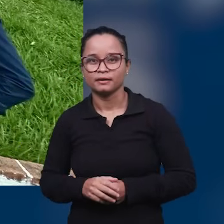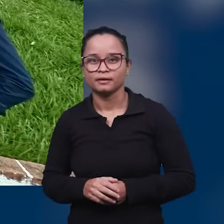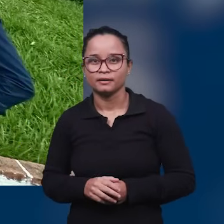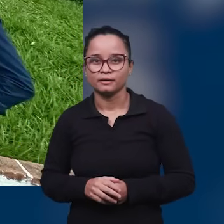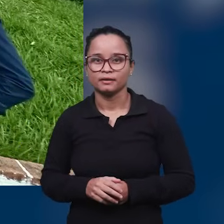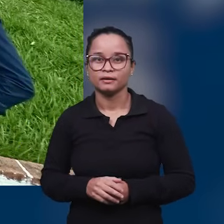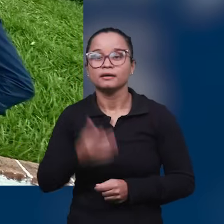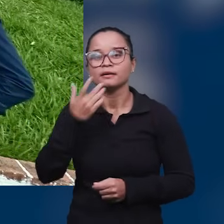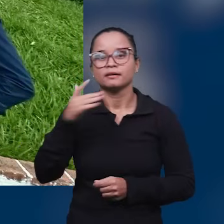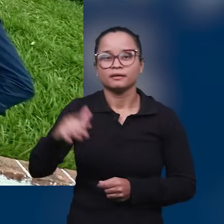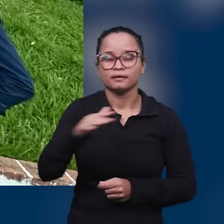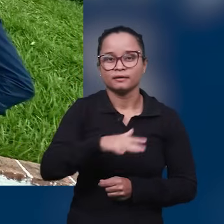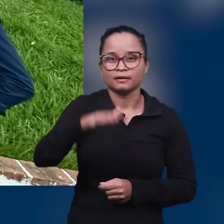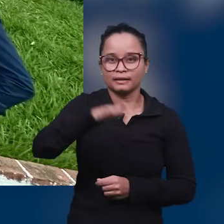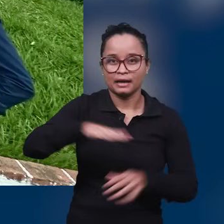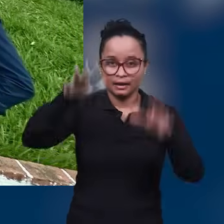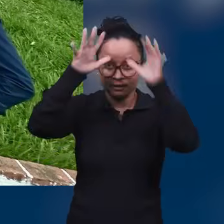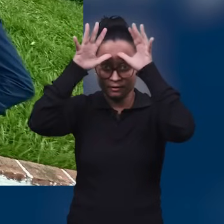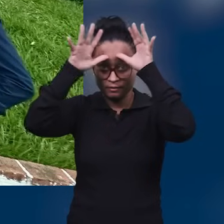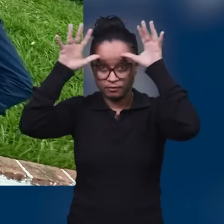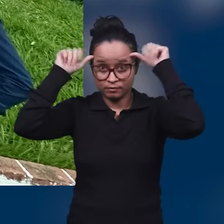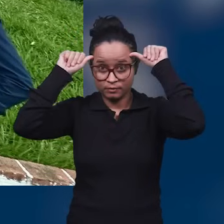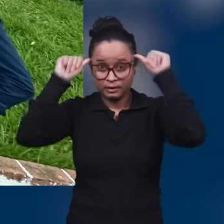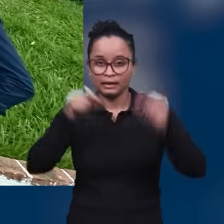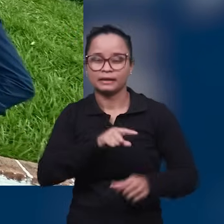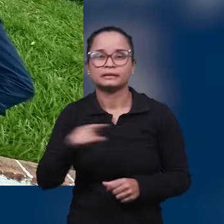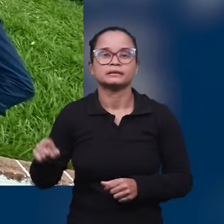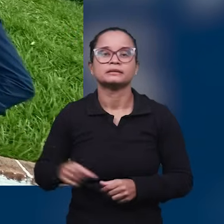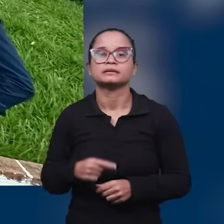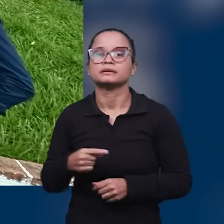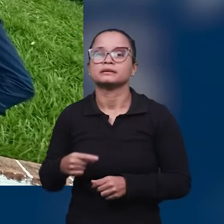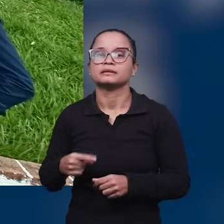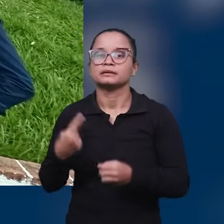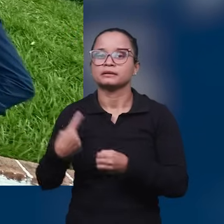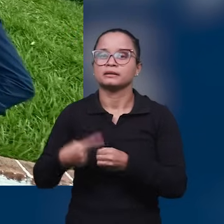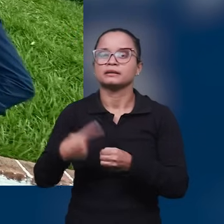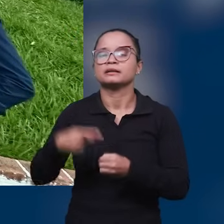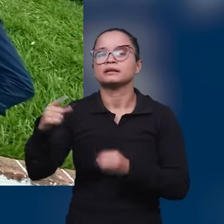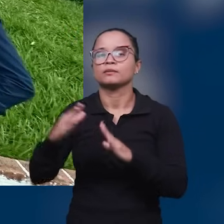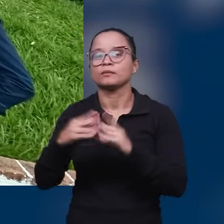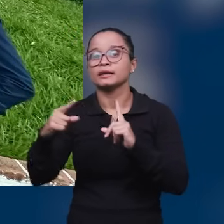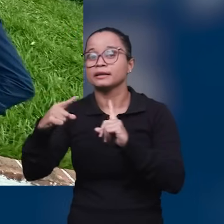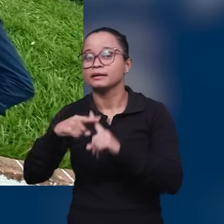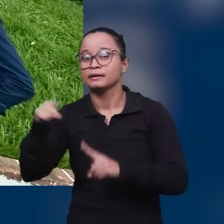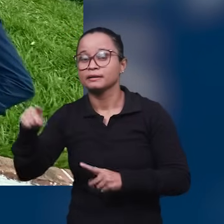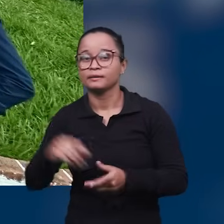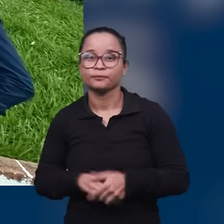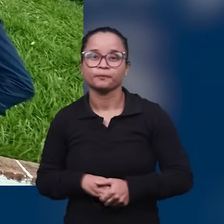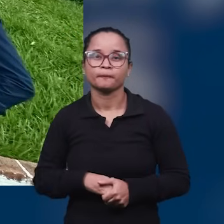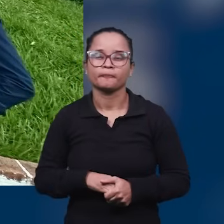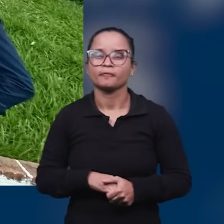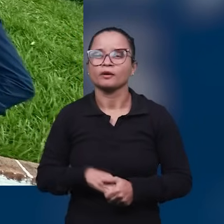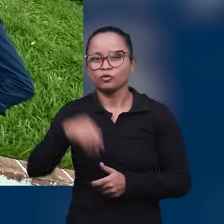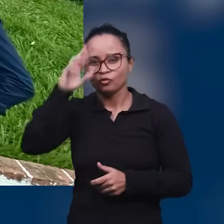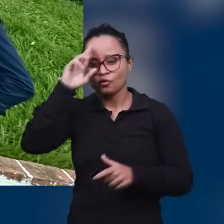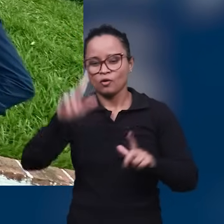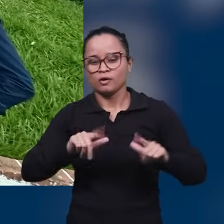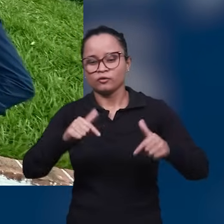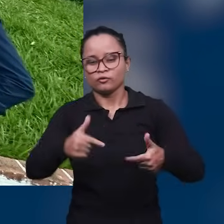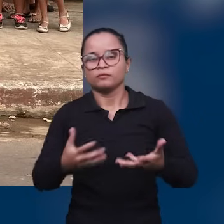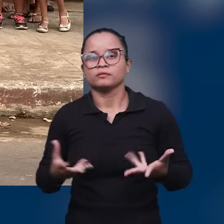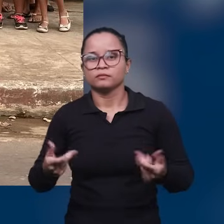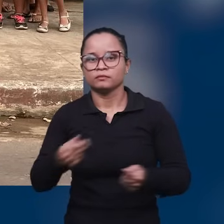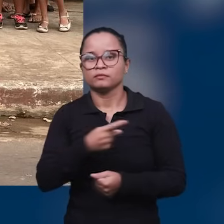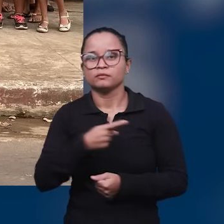Sob o ministério do pastor Wilson, ele nos conta que foi realizada uma evangelização e que muitos ali estavam receptivos para ouvir a voz do